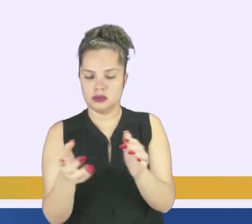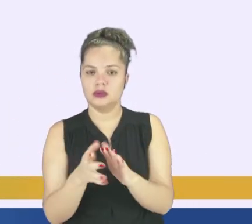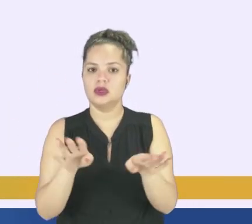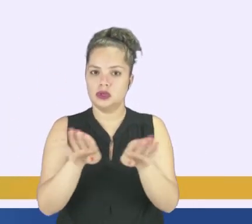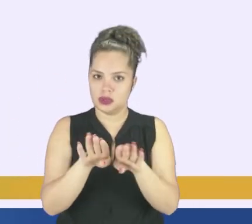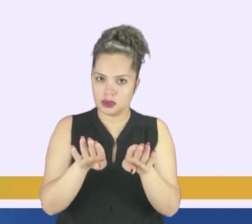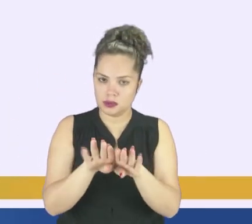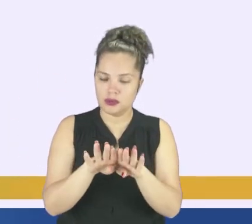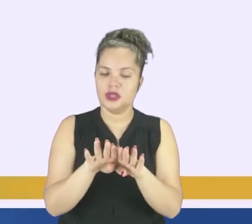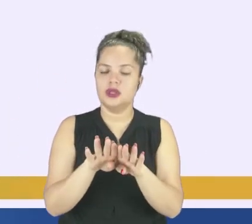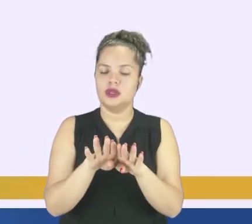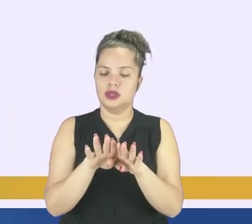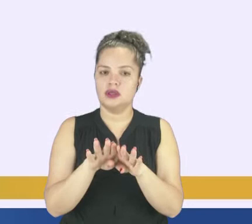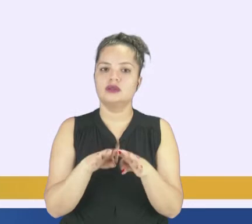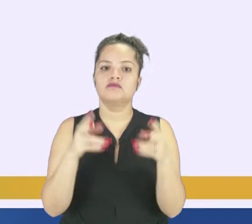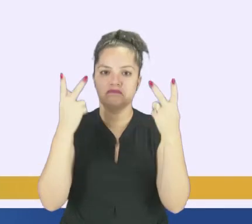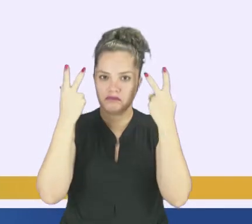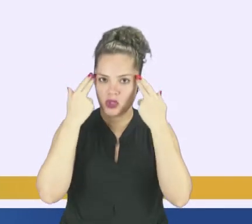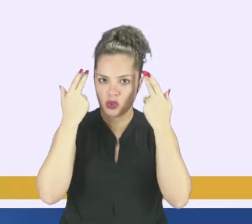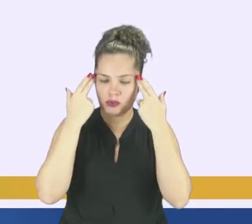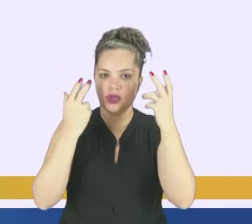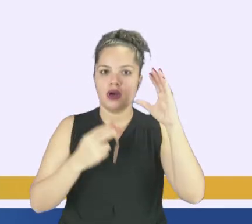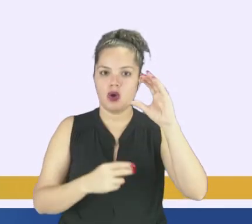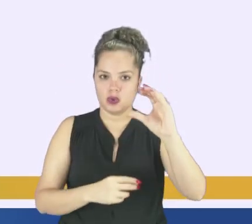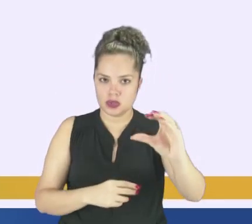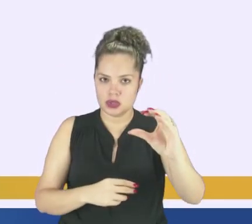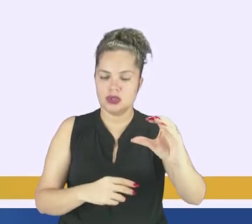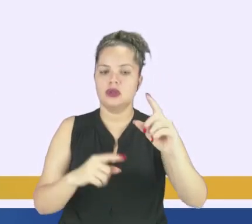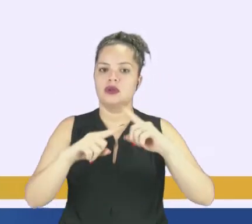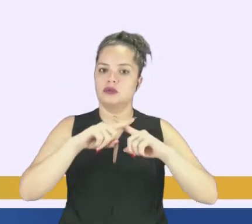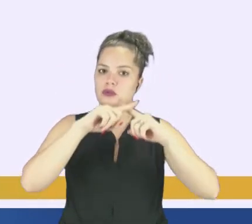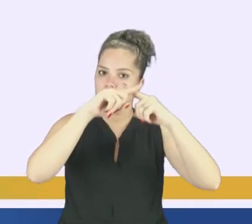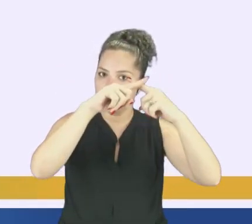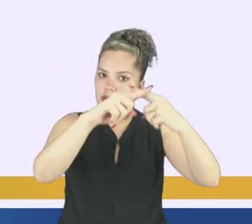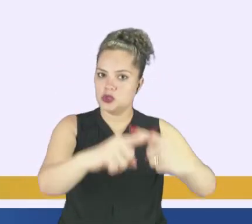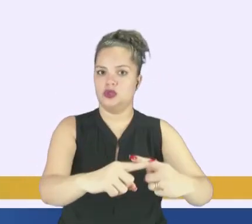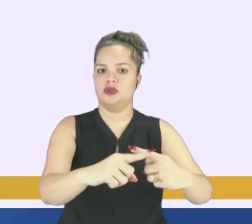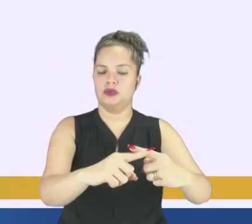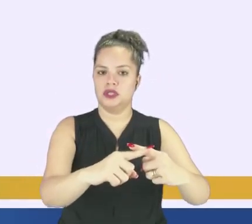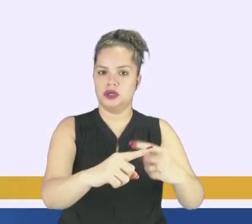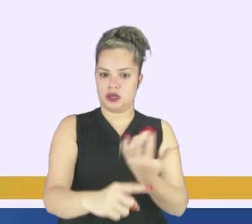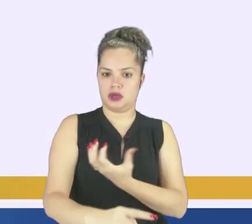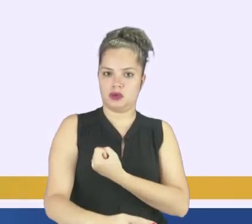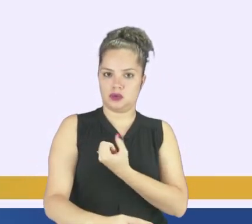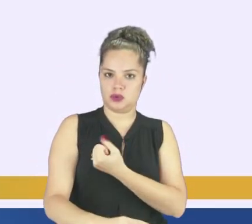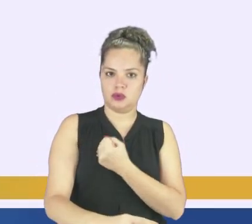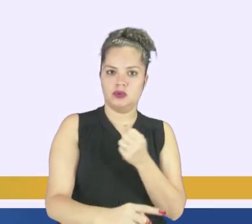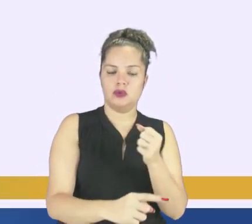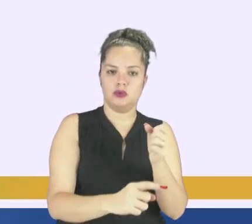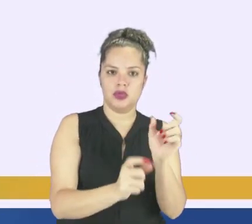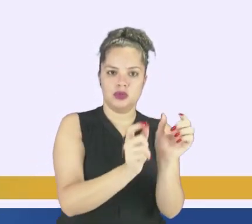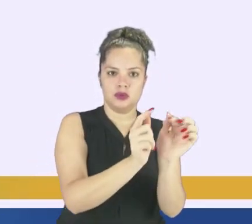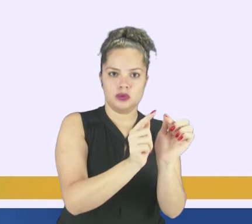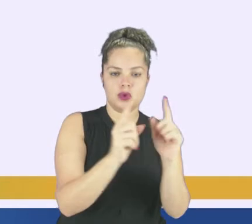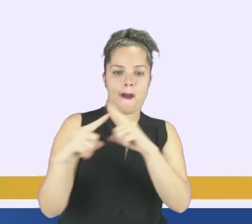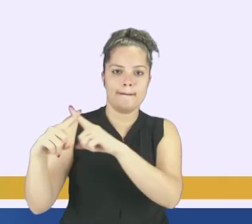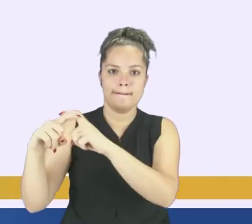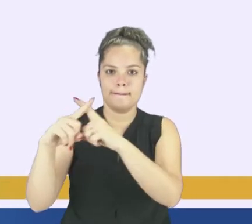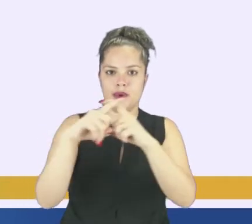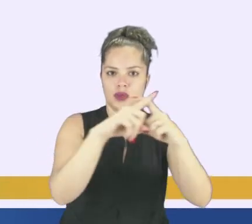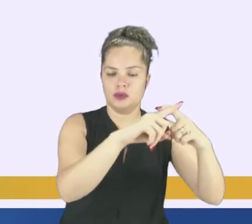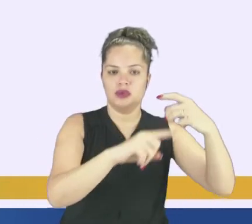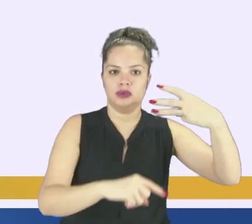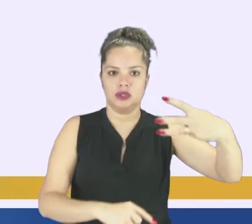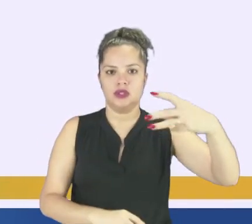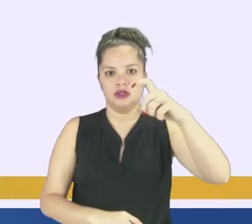forma, vai proceder para o c. O c multiplicará cada termo do outro polinômio, que é o 3x ao